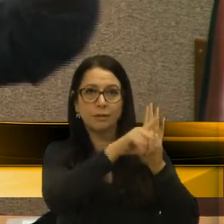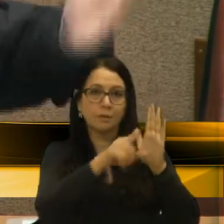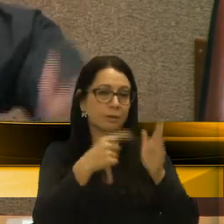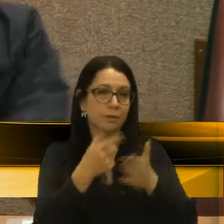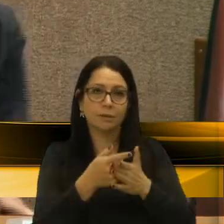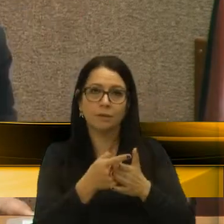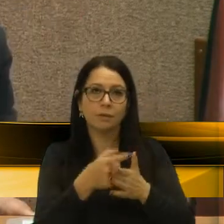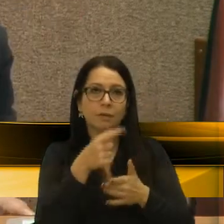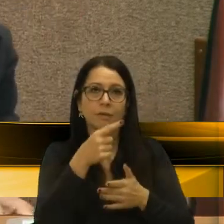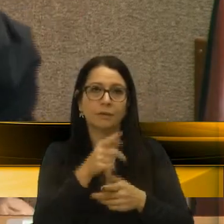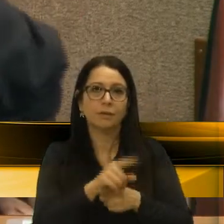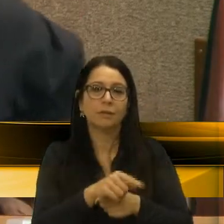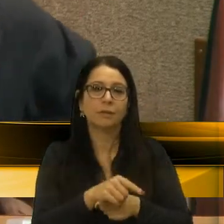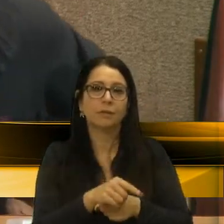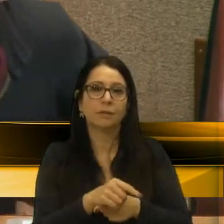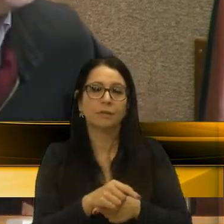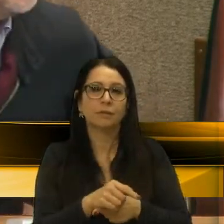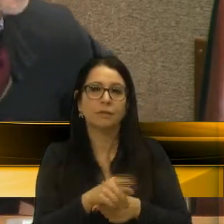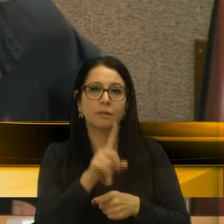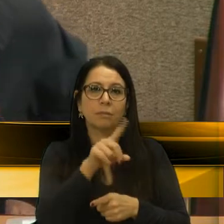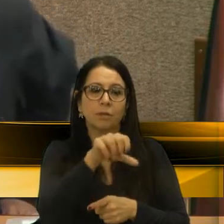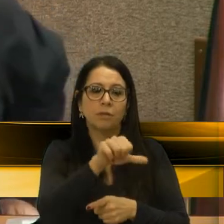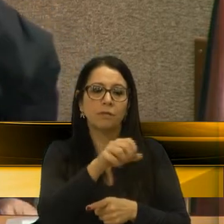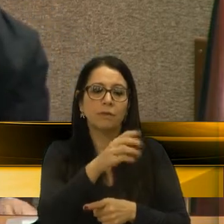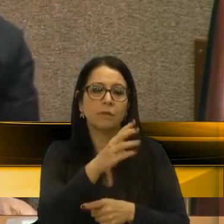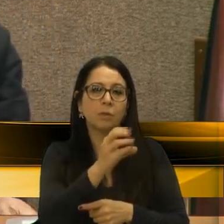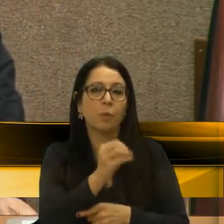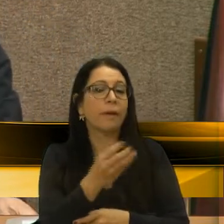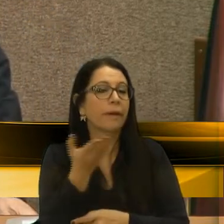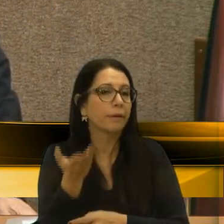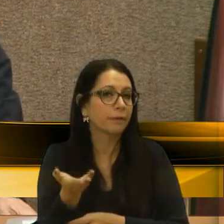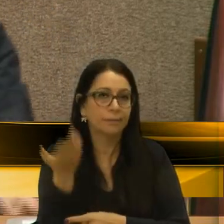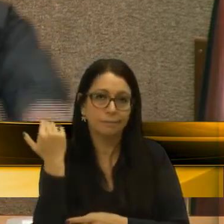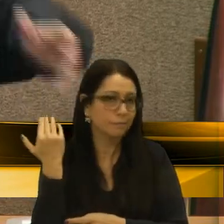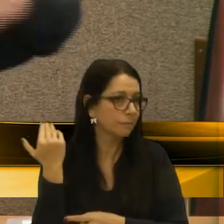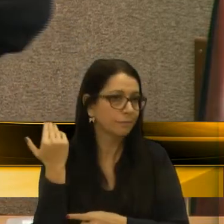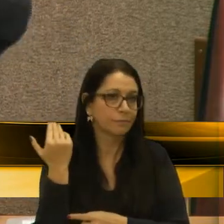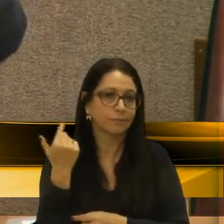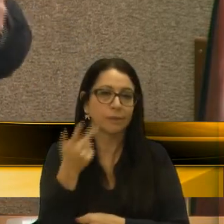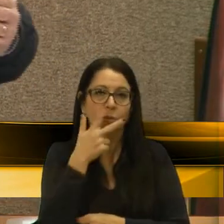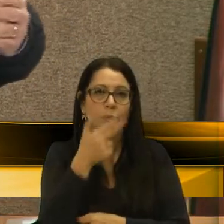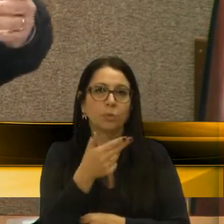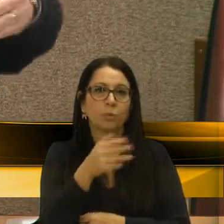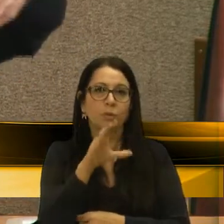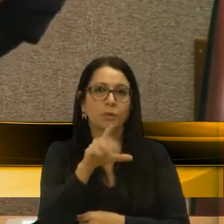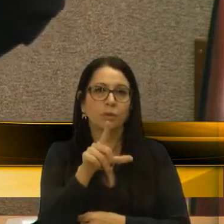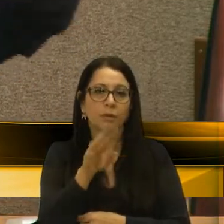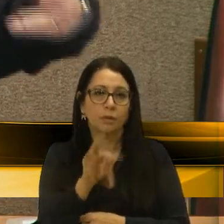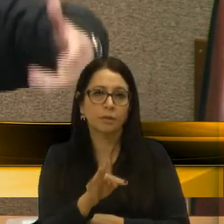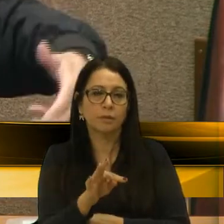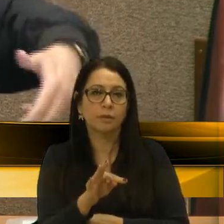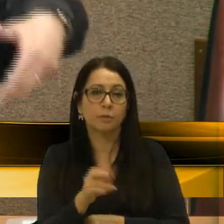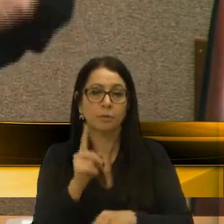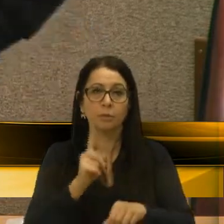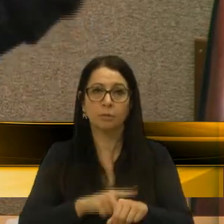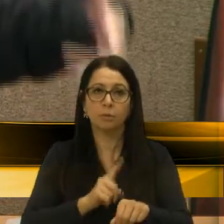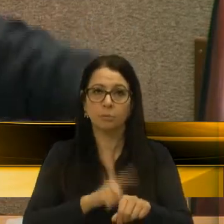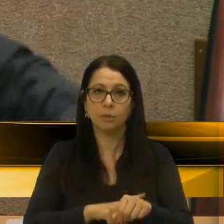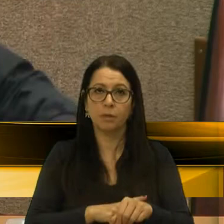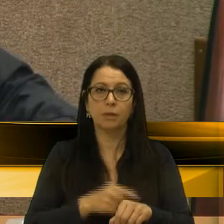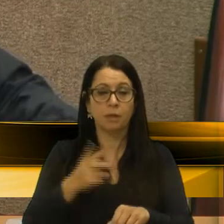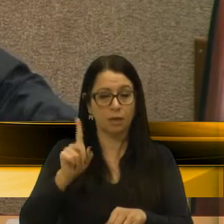de 7 de dezembro de 1940. É que nem a CLT, que para aquele momento ele